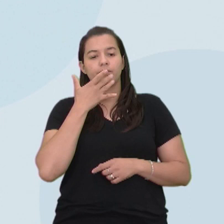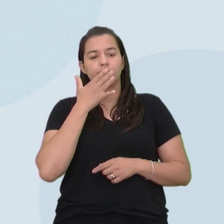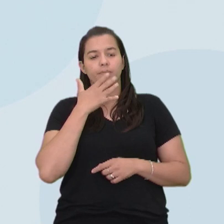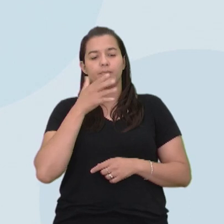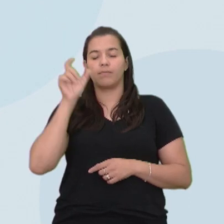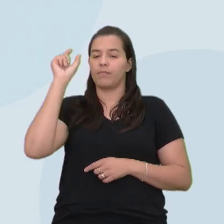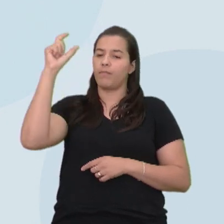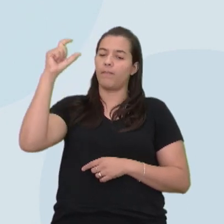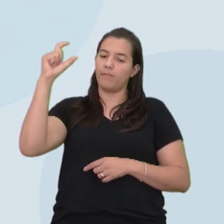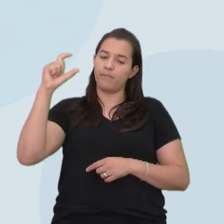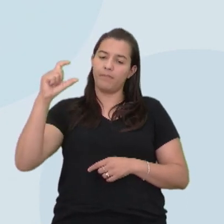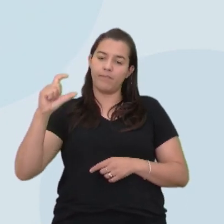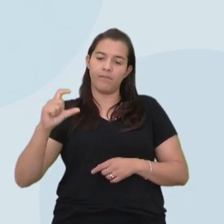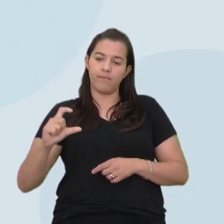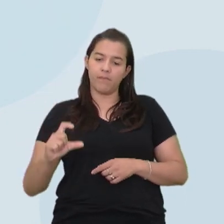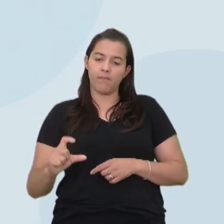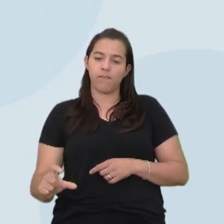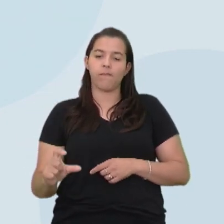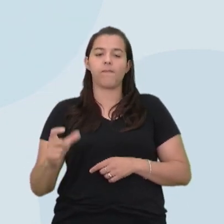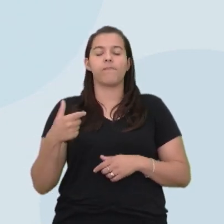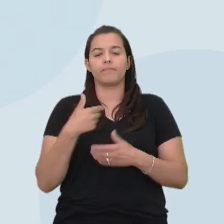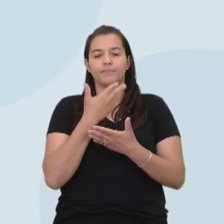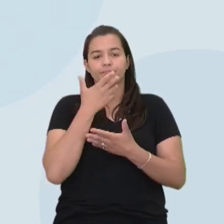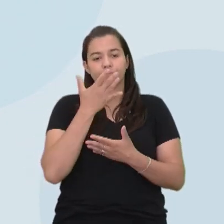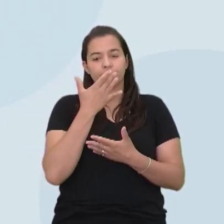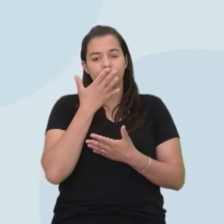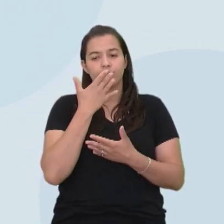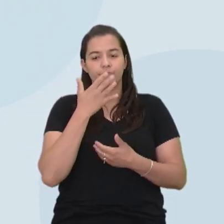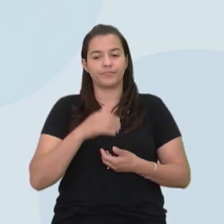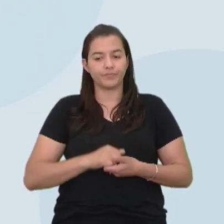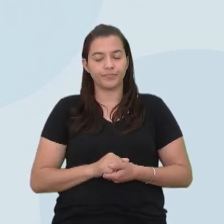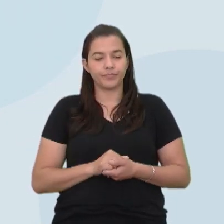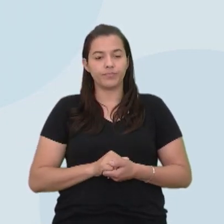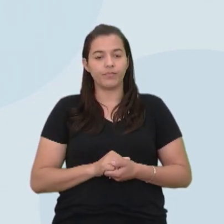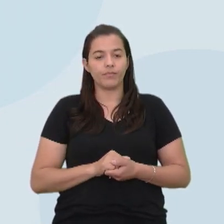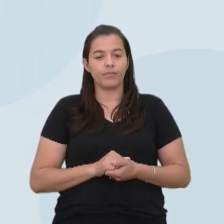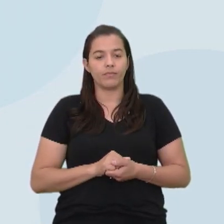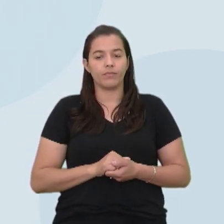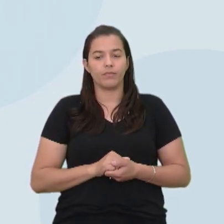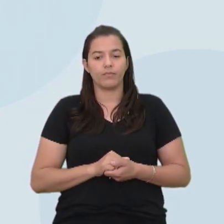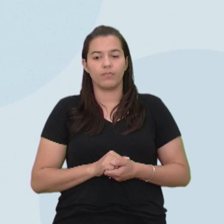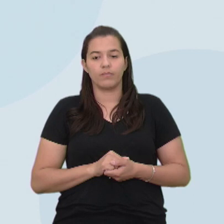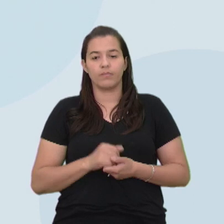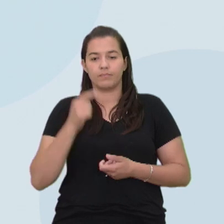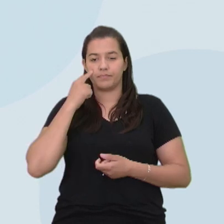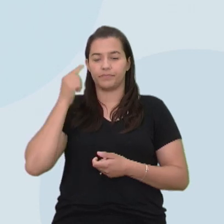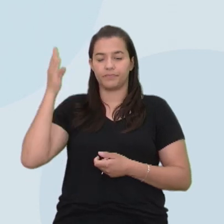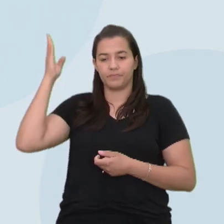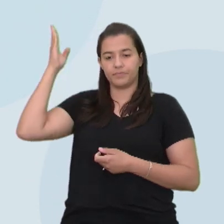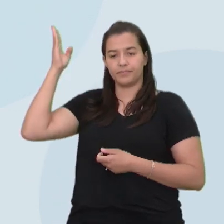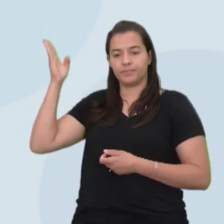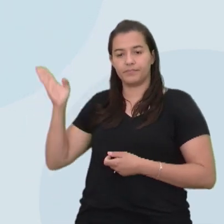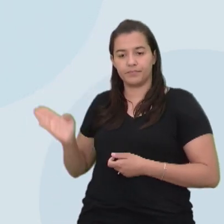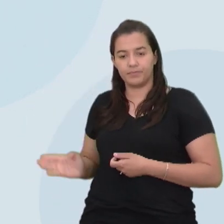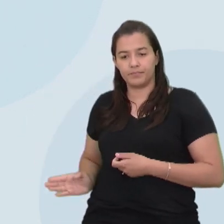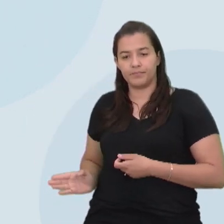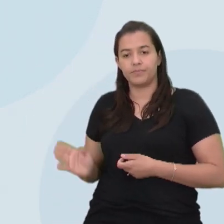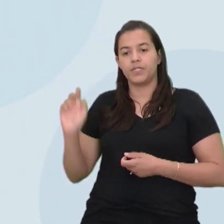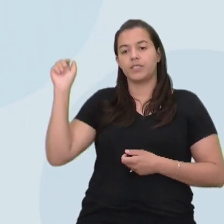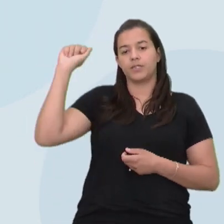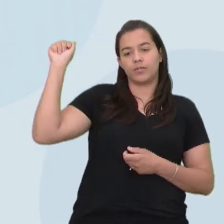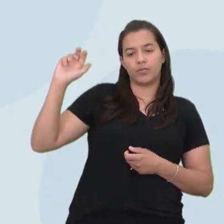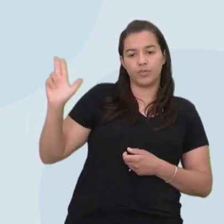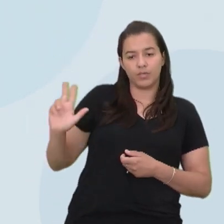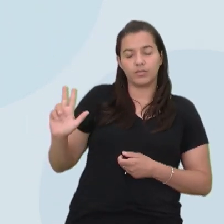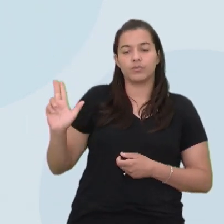Esses blocos de comando são separados por cores. Então, eu vou até ampliar aqui, do lado direito, eu pus ele um pouquinho maior, tá bom? A gente tem o azul, que são os blocos